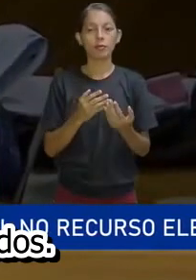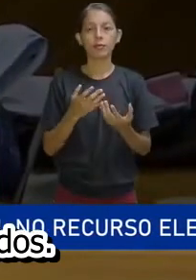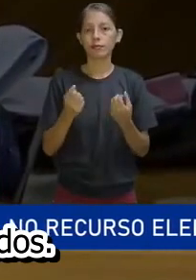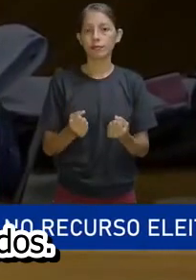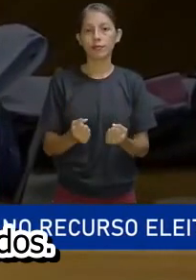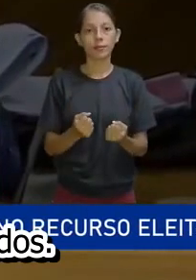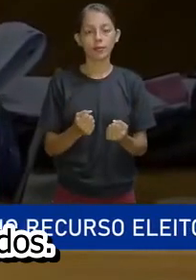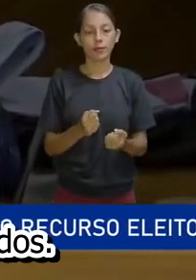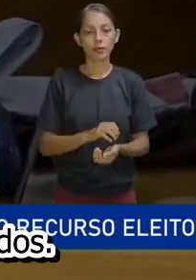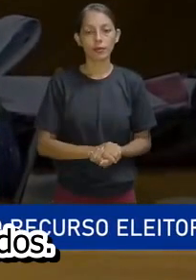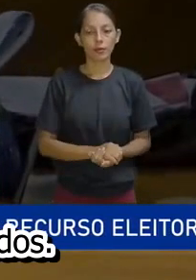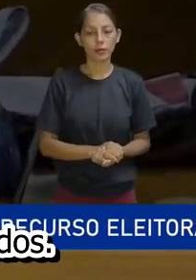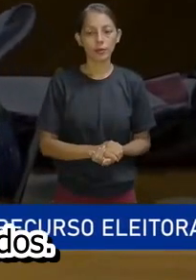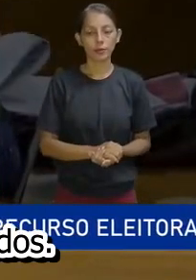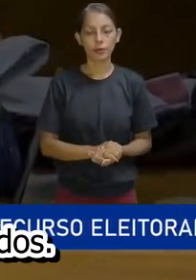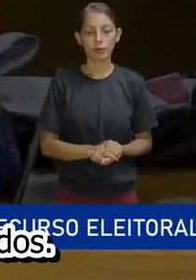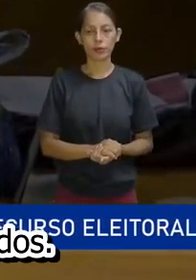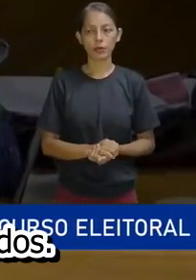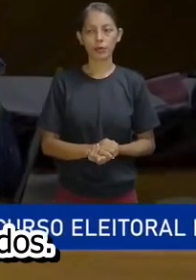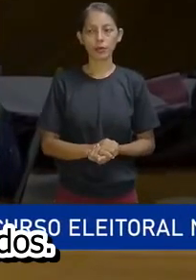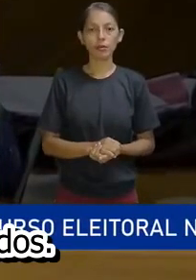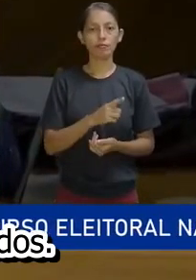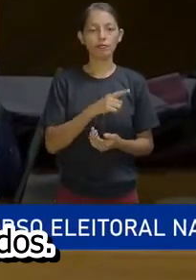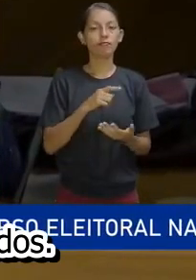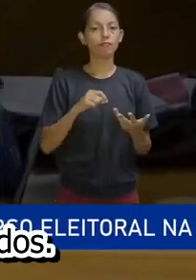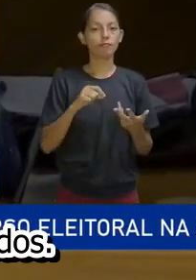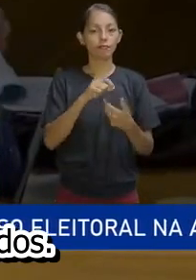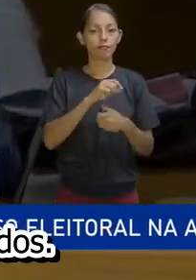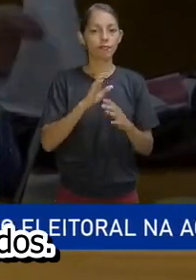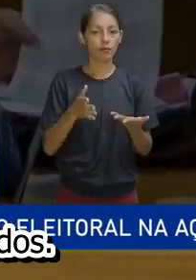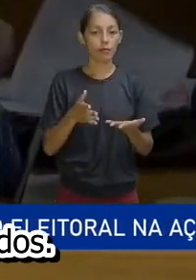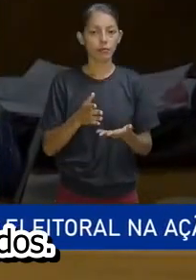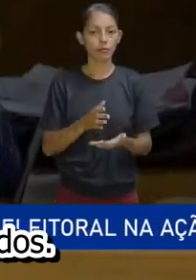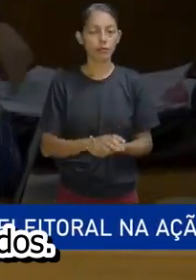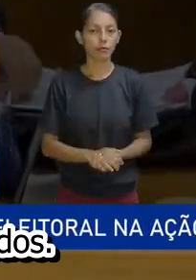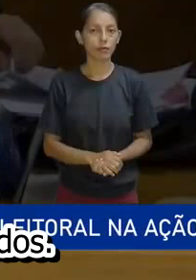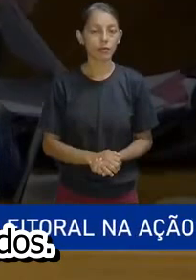e, no mérito, negou-lhes provimento, tudo nos termos dos votos proferidos.